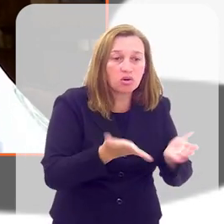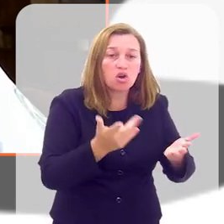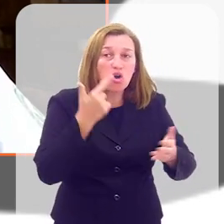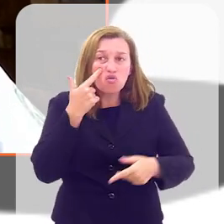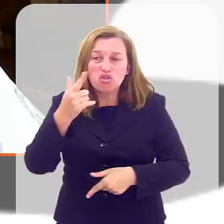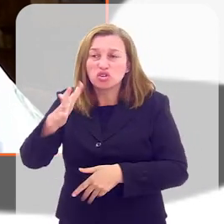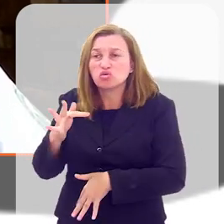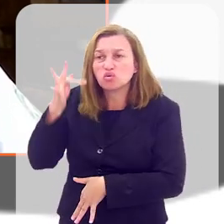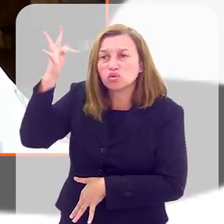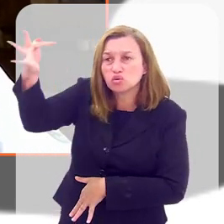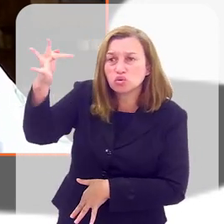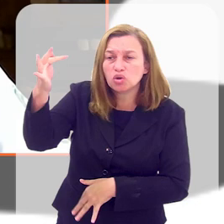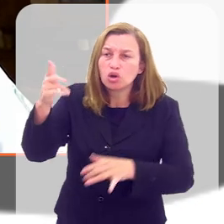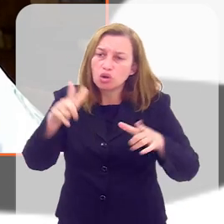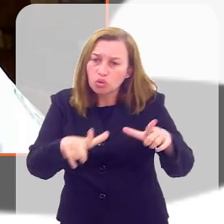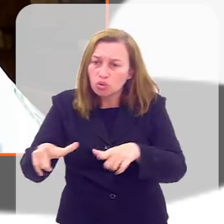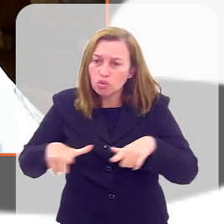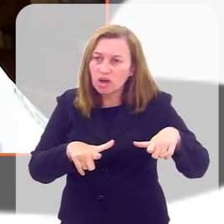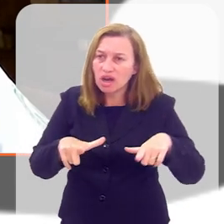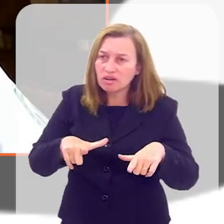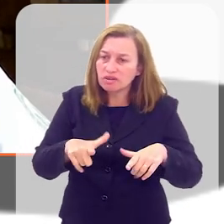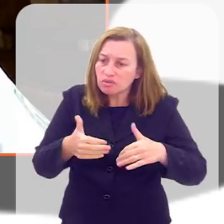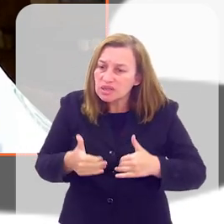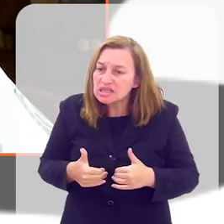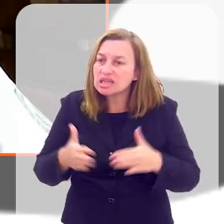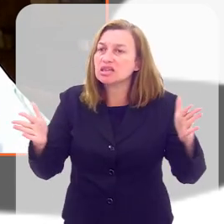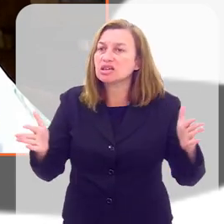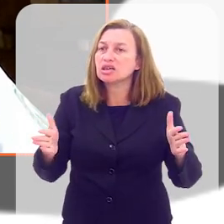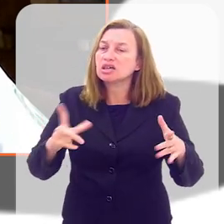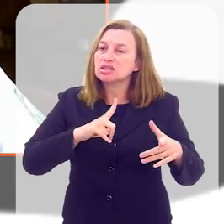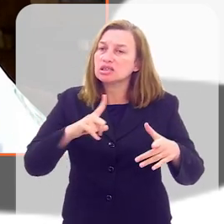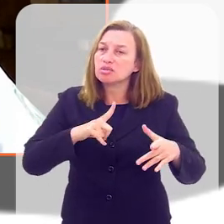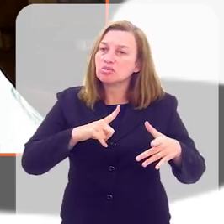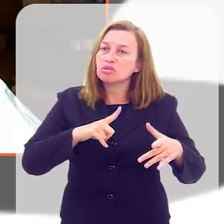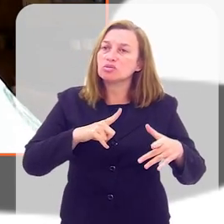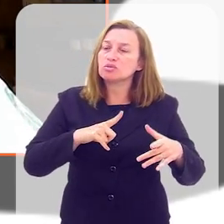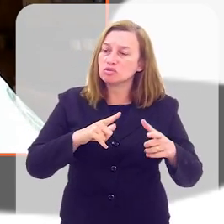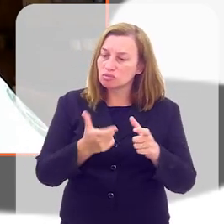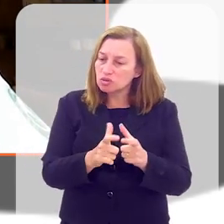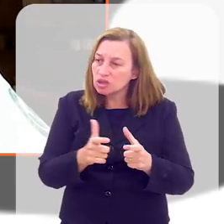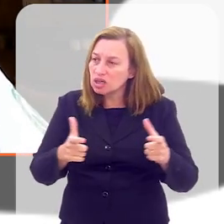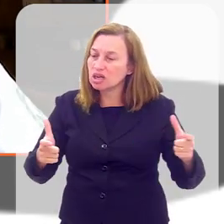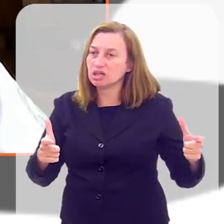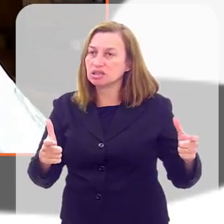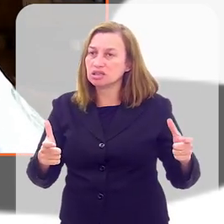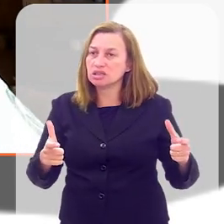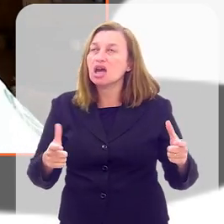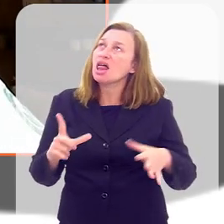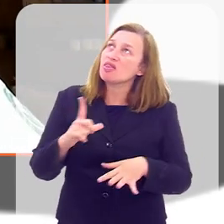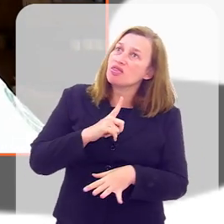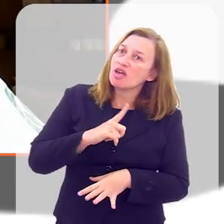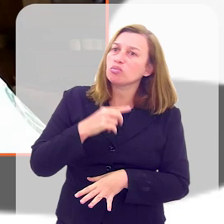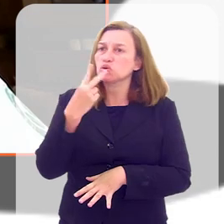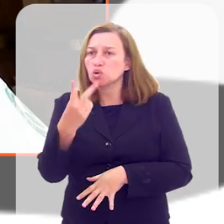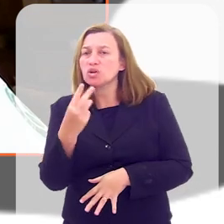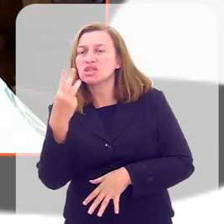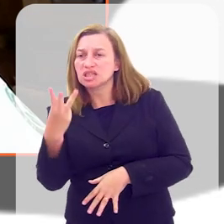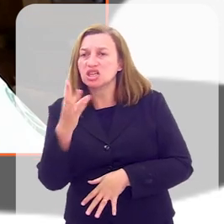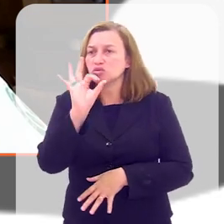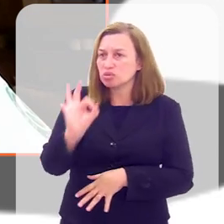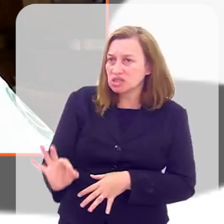então eu vejo que o futuro os espaços vão começar a abrir nós temos um mercado enorme pela frente que nós